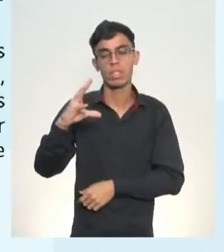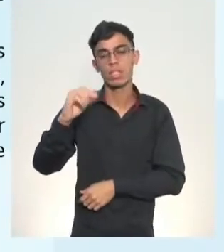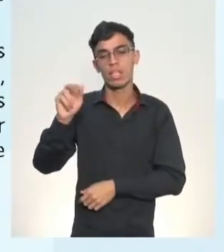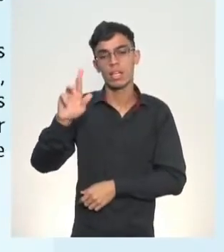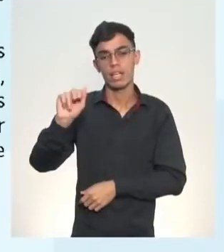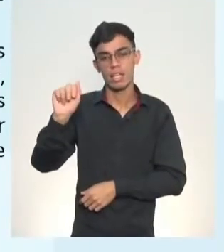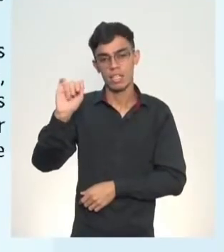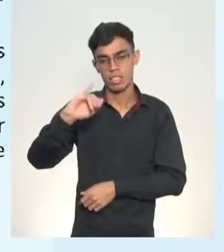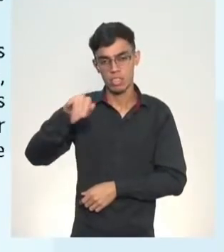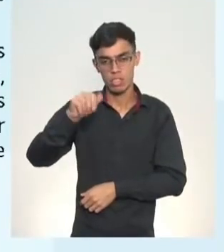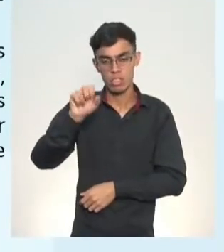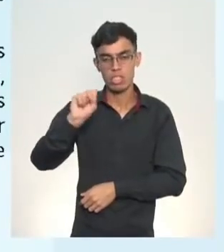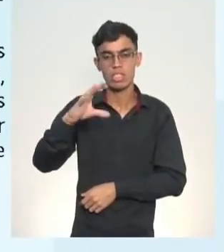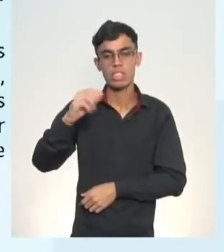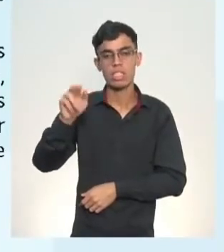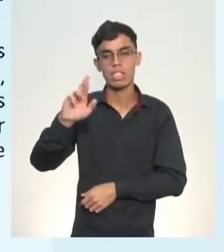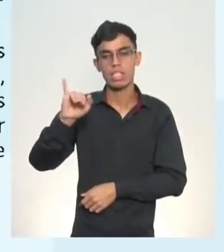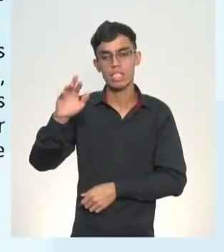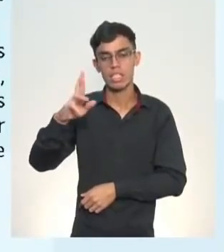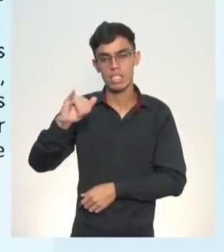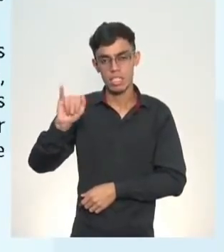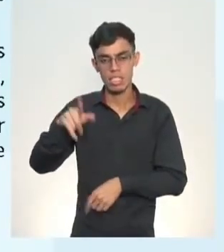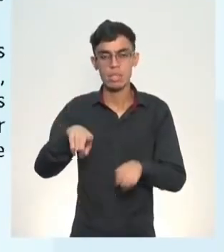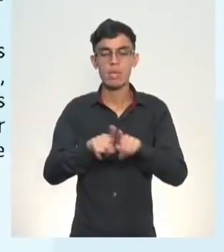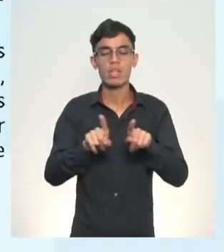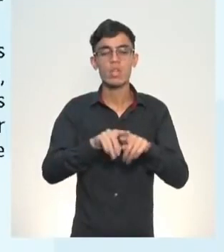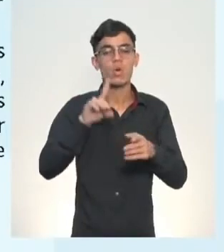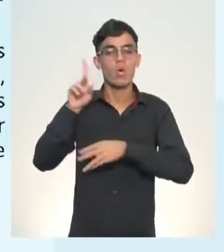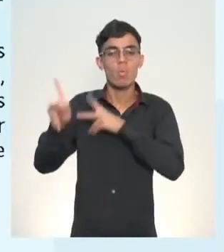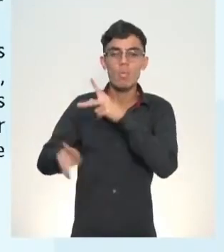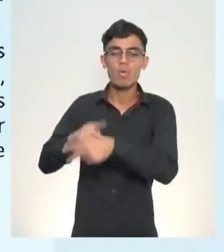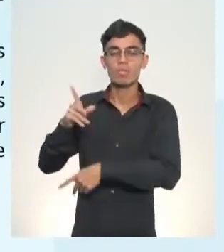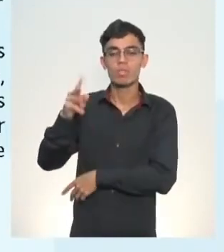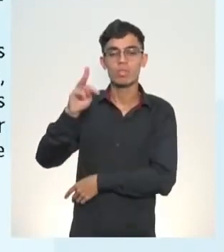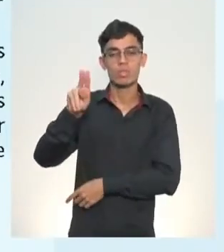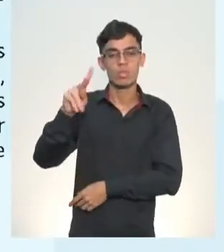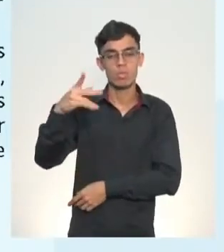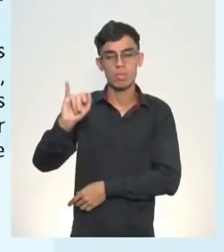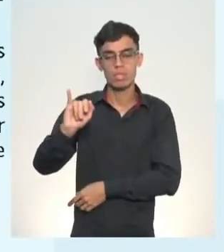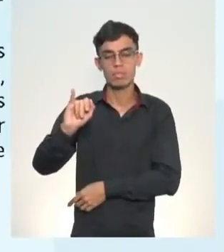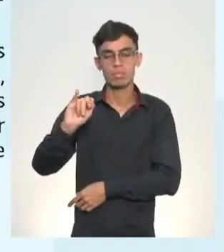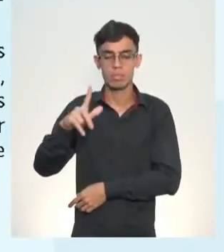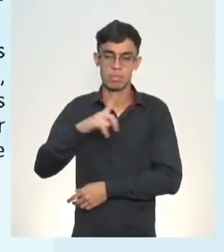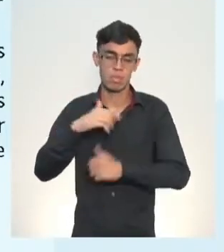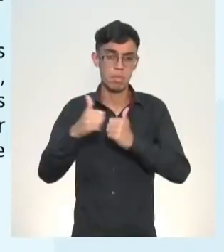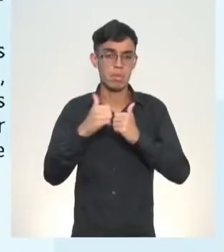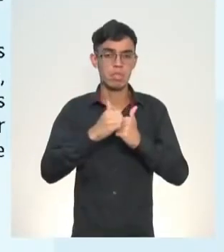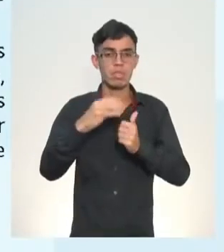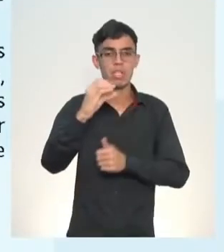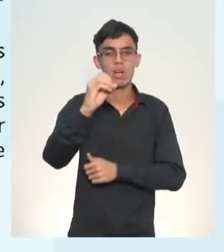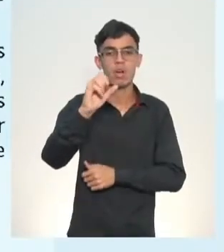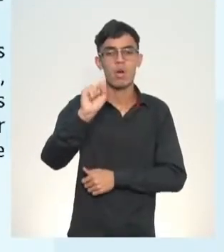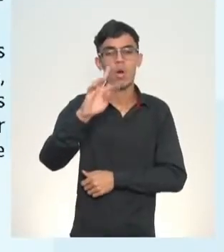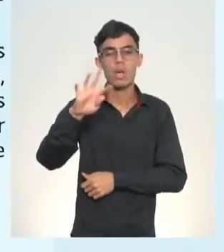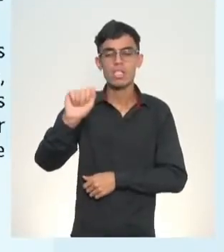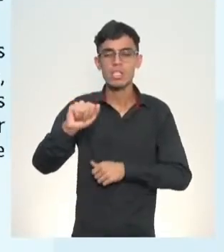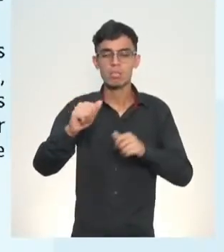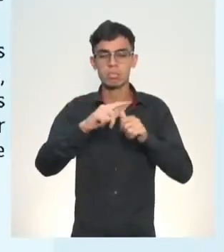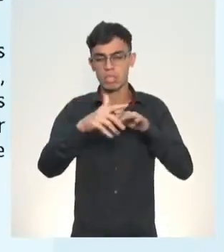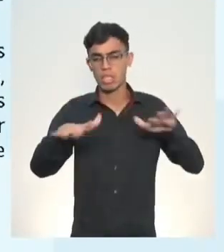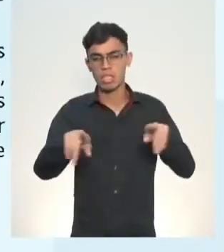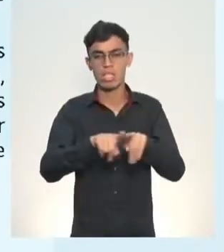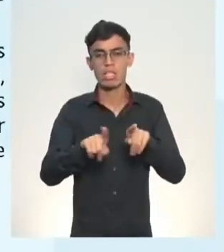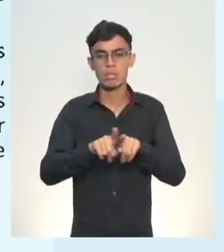né? E nós tínhamos os Tupis, que era o povo indígena que ficava mais próximo da costa. Então aí a gente tem, né, e também